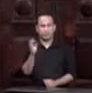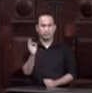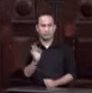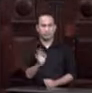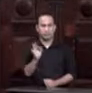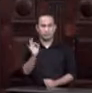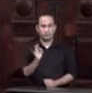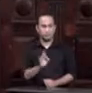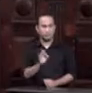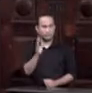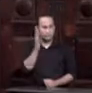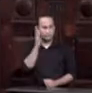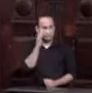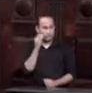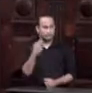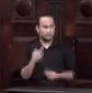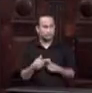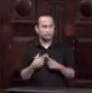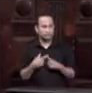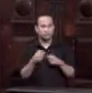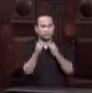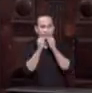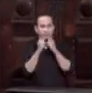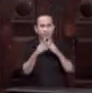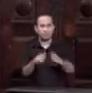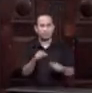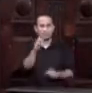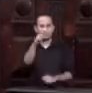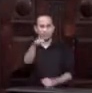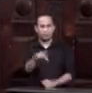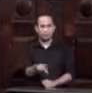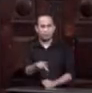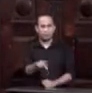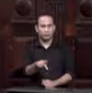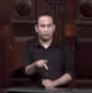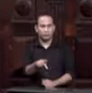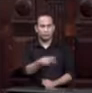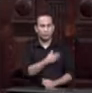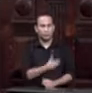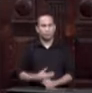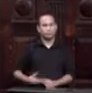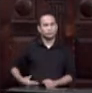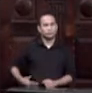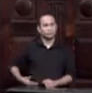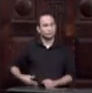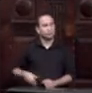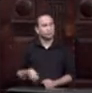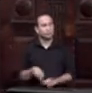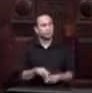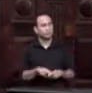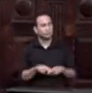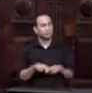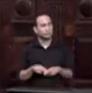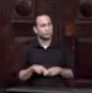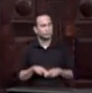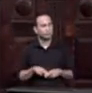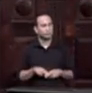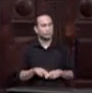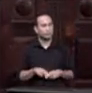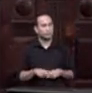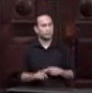por que aumentou? Porque essa casa aprovou uma proposta do governo que majorou as